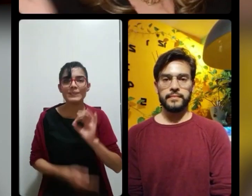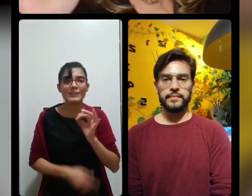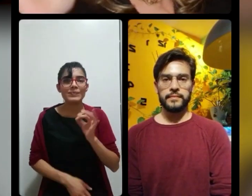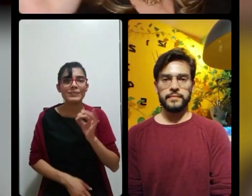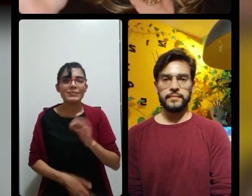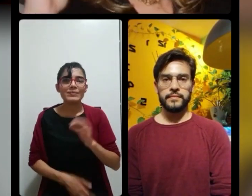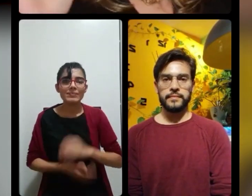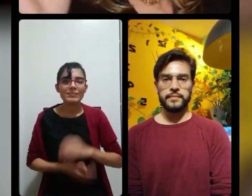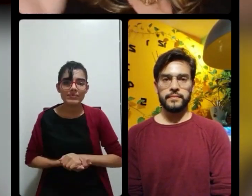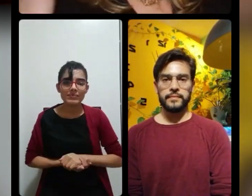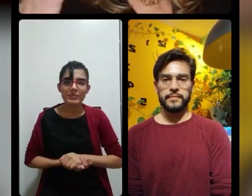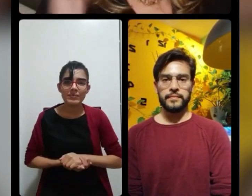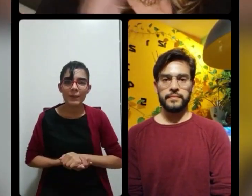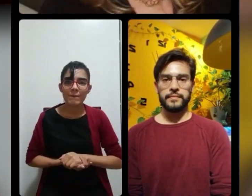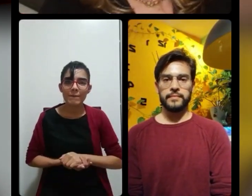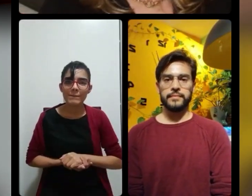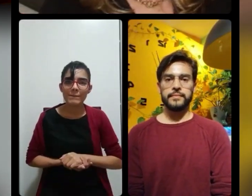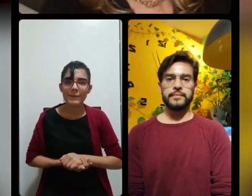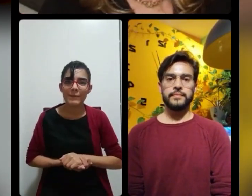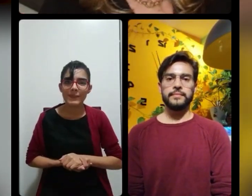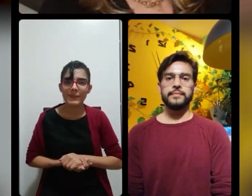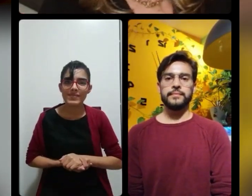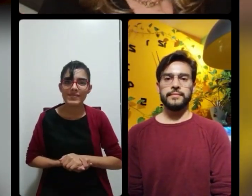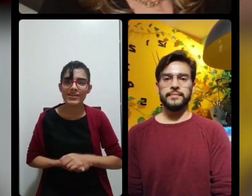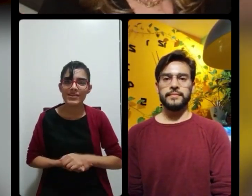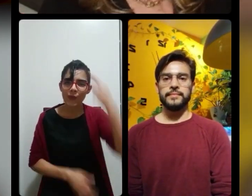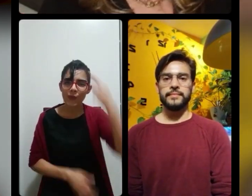Ruth, você quer dar um alô?